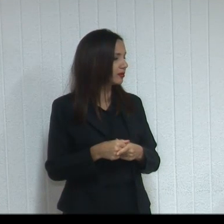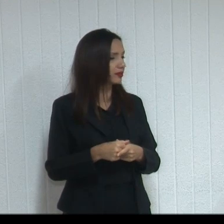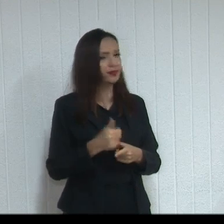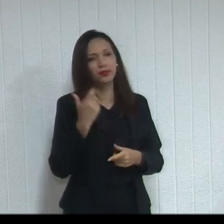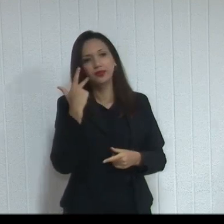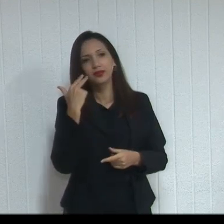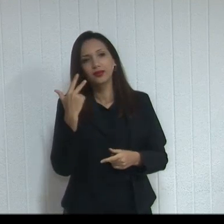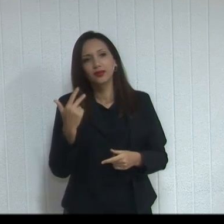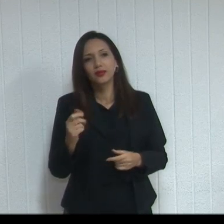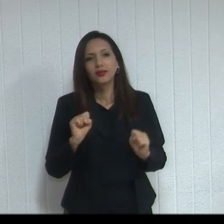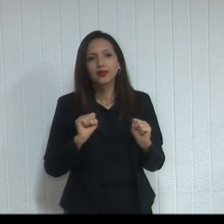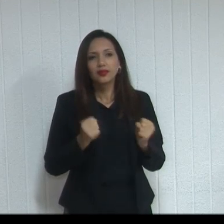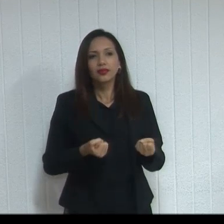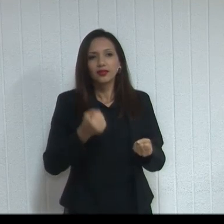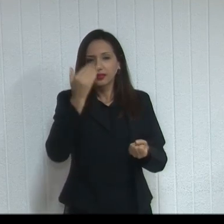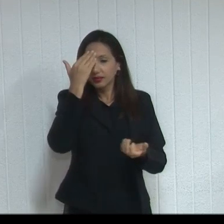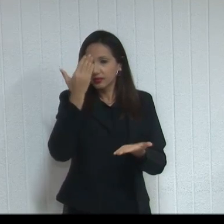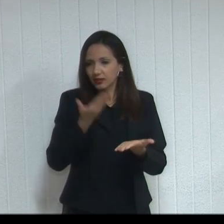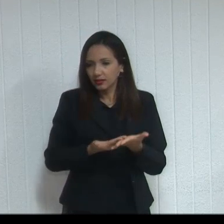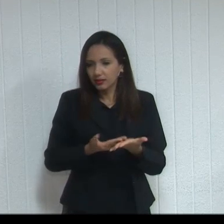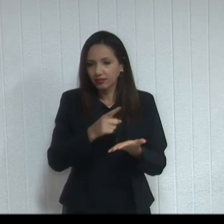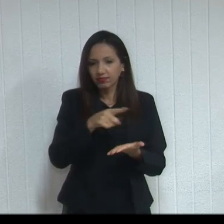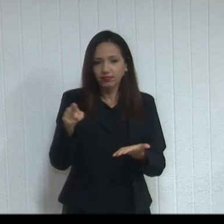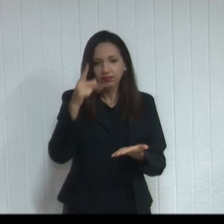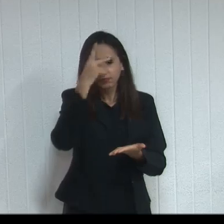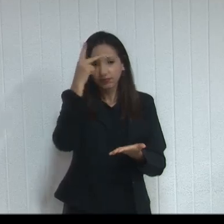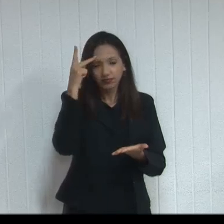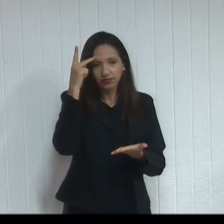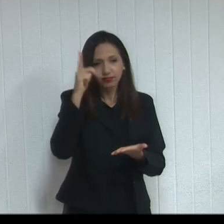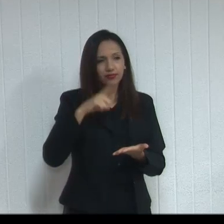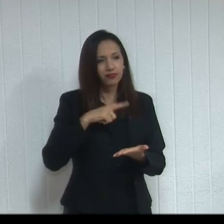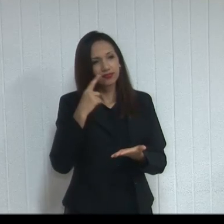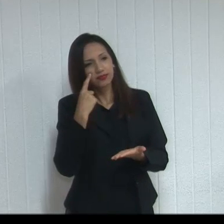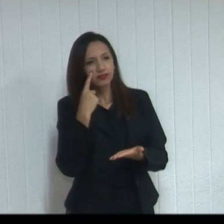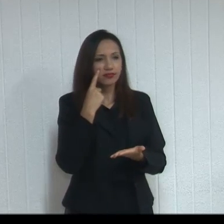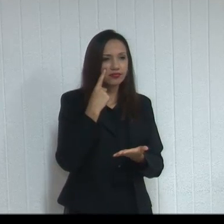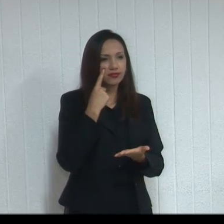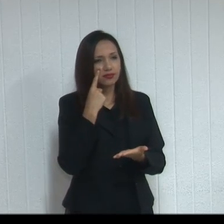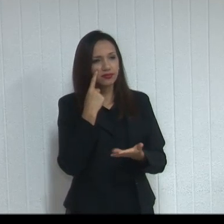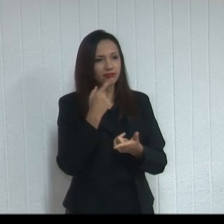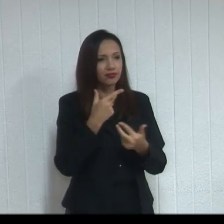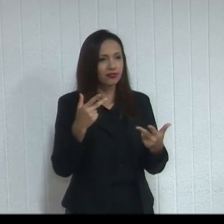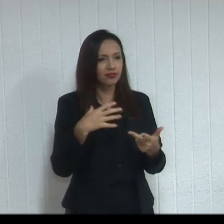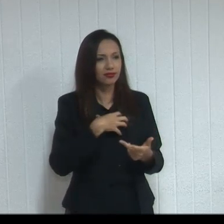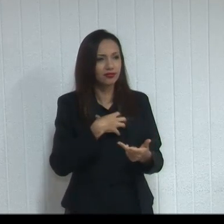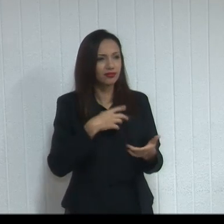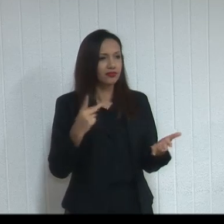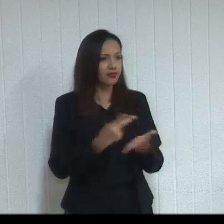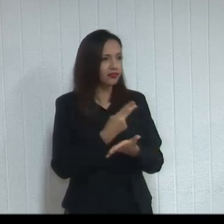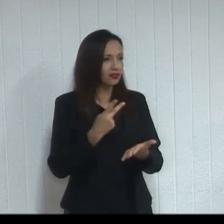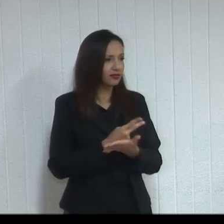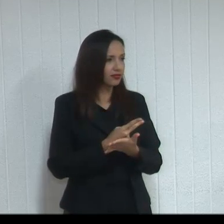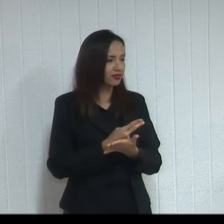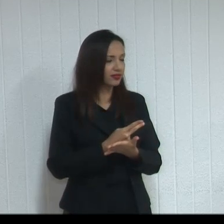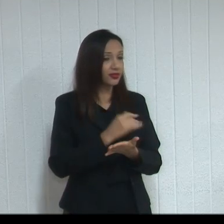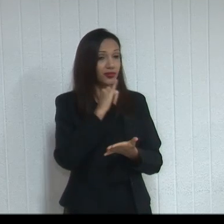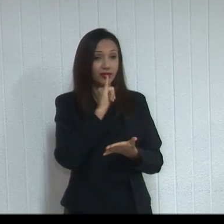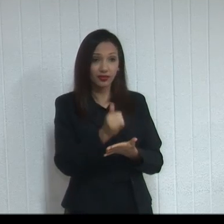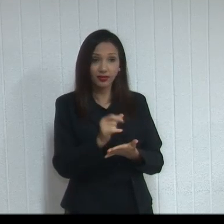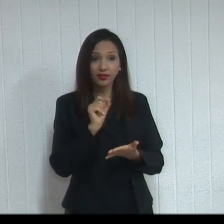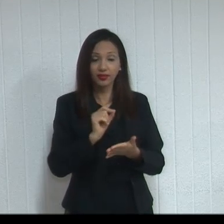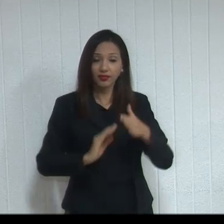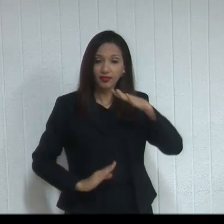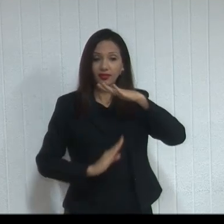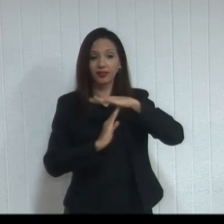a gente defende aquilo que a gente acredita, as pessoas talvez tenham interpretado aquilo que eu falei de uma maneira errônea. O que eu disse é que